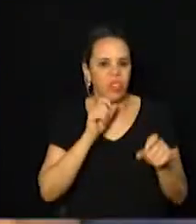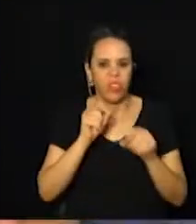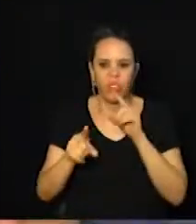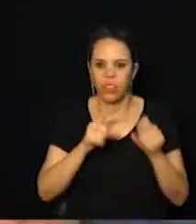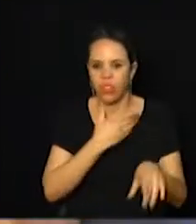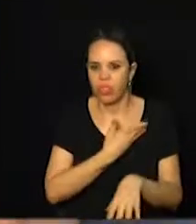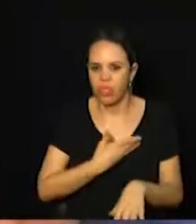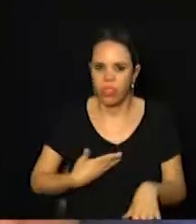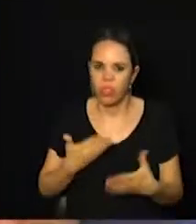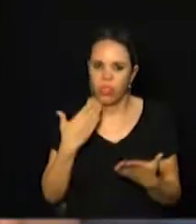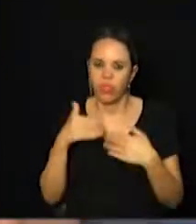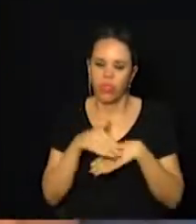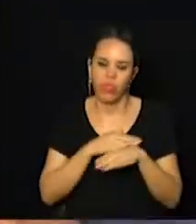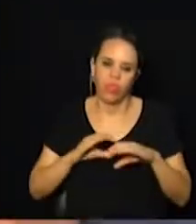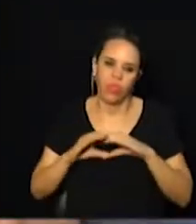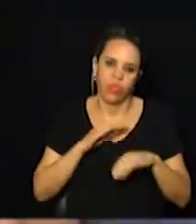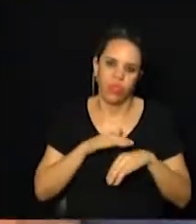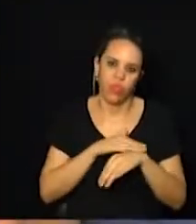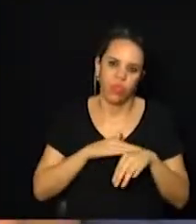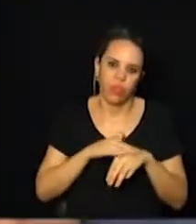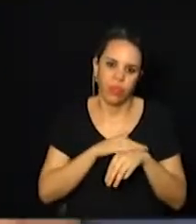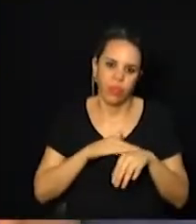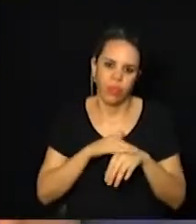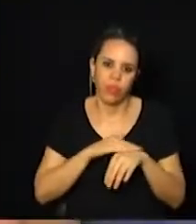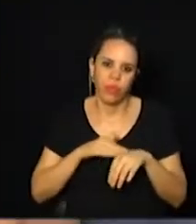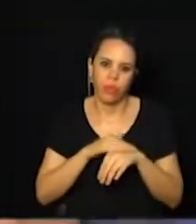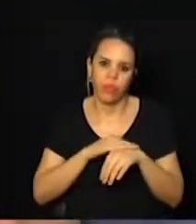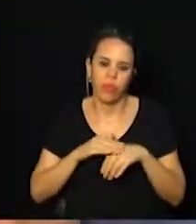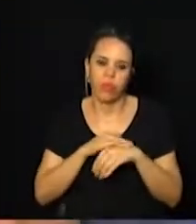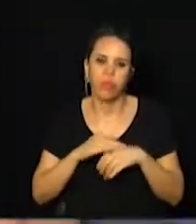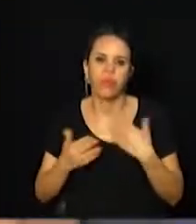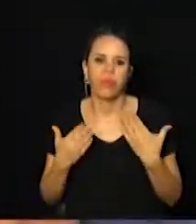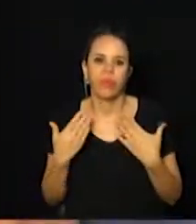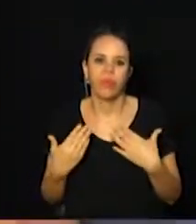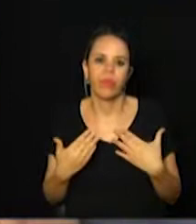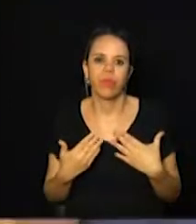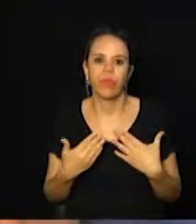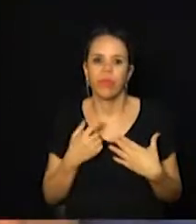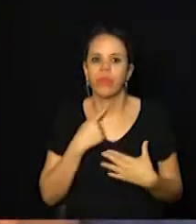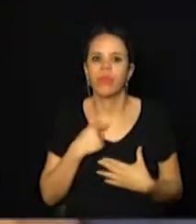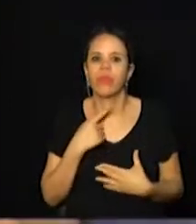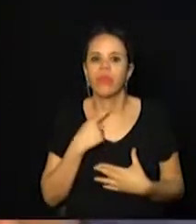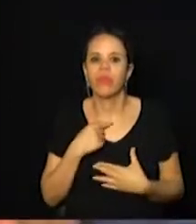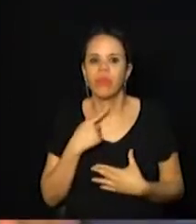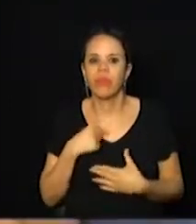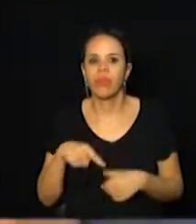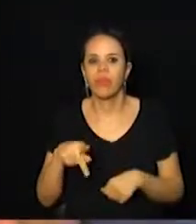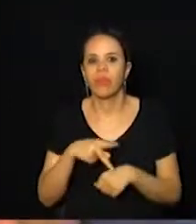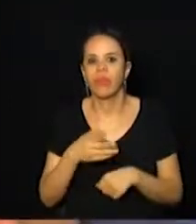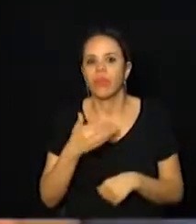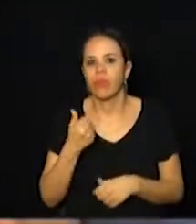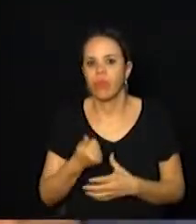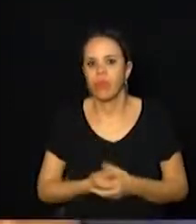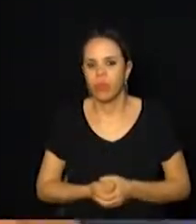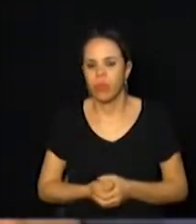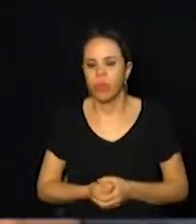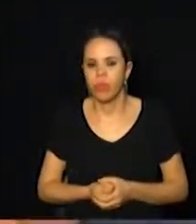representando é algo metano mas tem que fazer uma peregrinação né um desejo deste país melhorar nós estamos